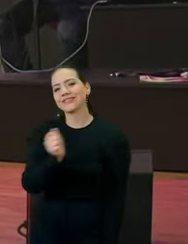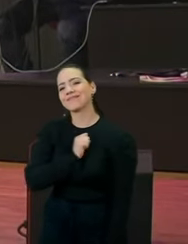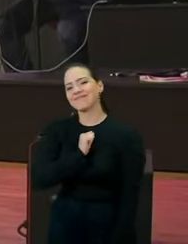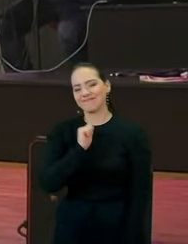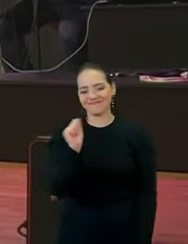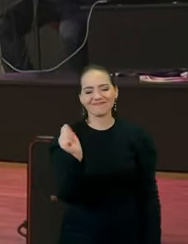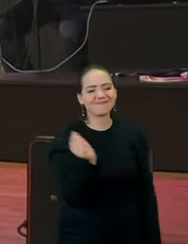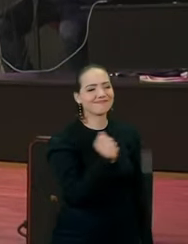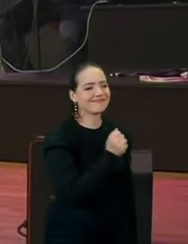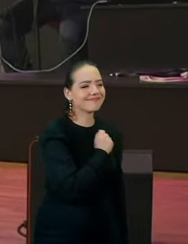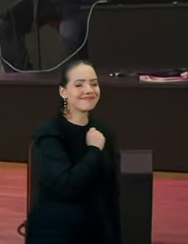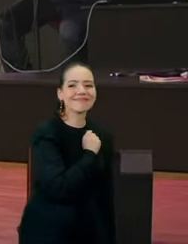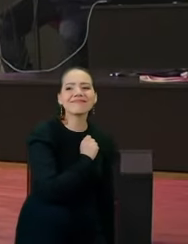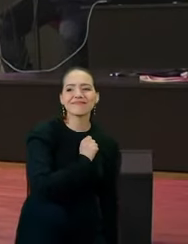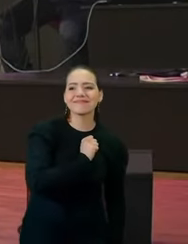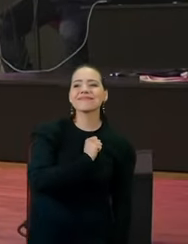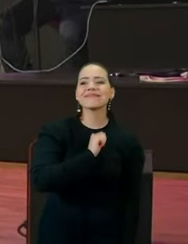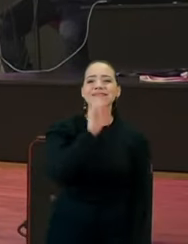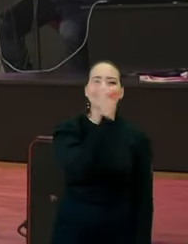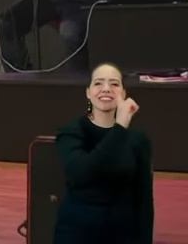Viver sempre em